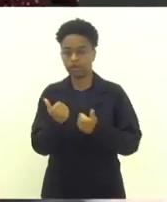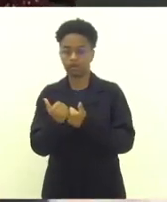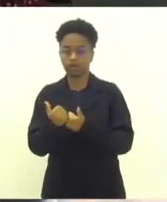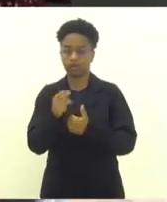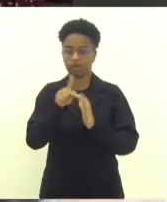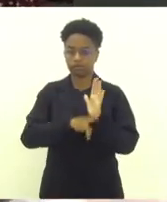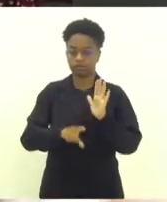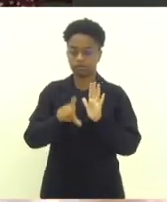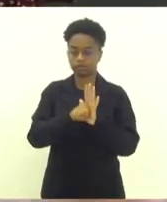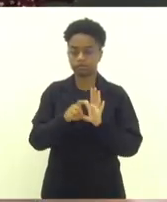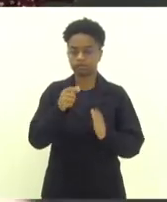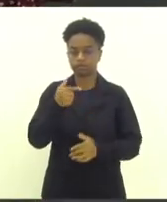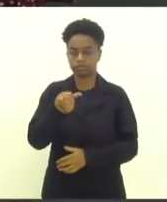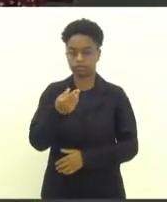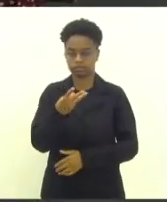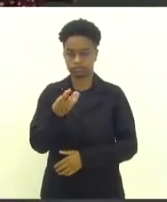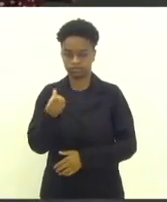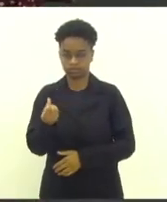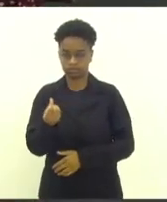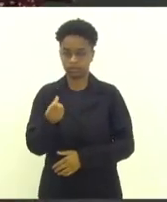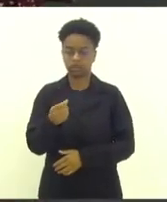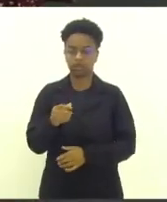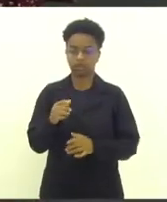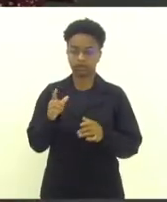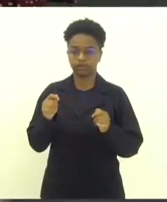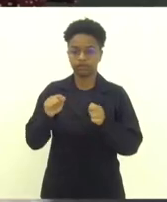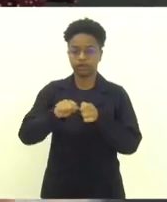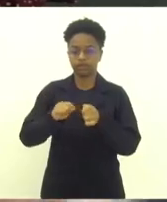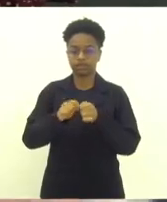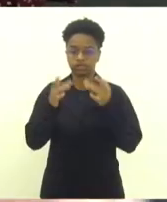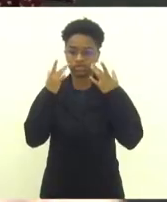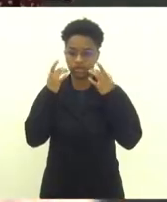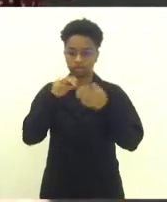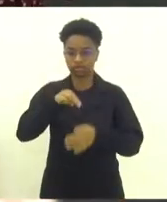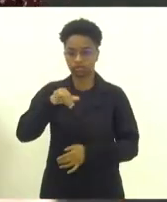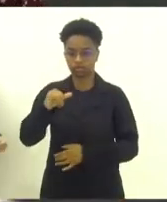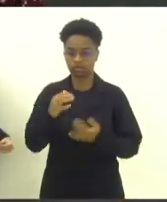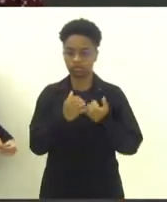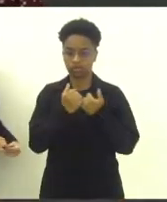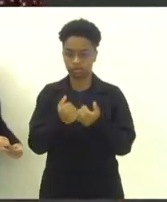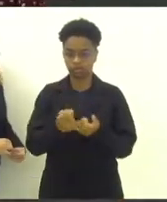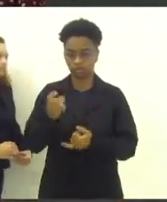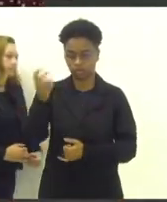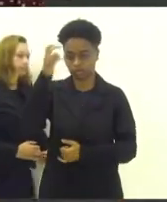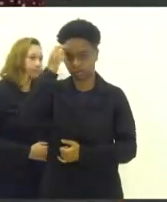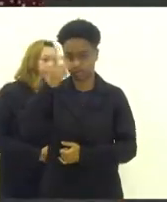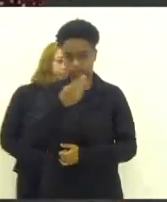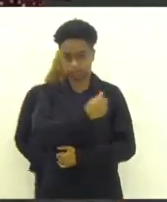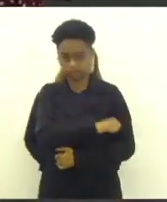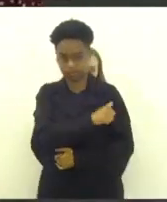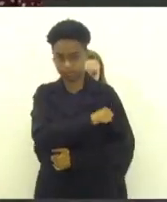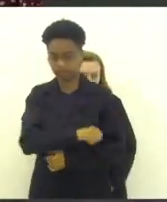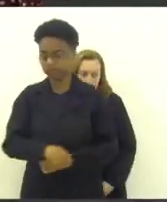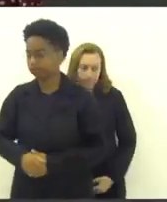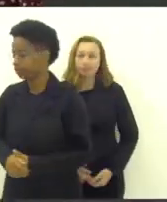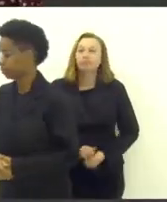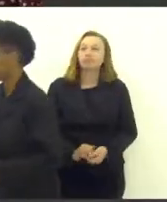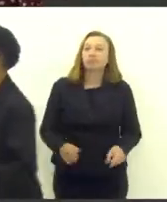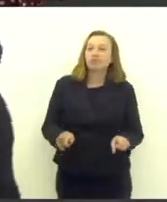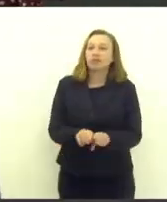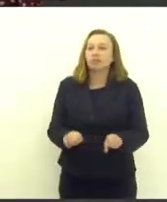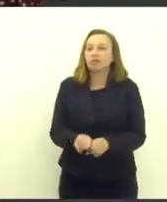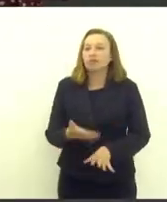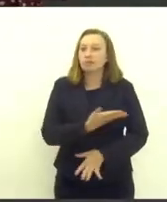736 que torna o teatro de Nova Iguaçu patrimônio histórico e cultural do Estado do Rio e também da